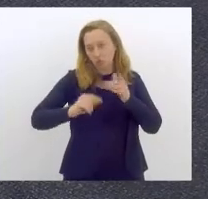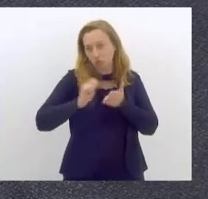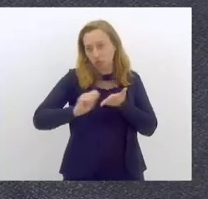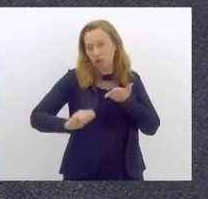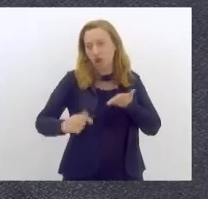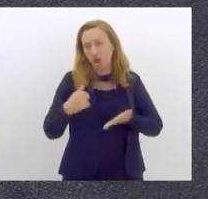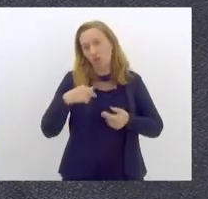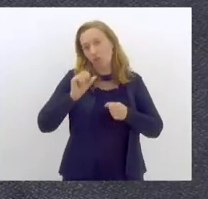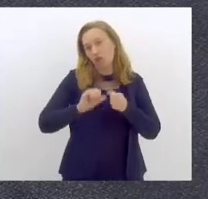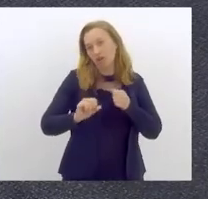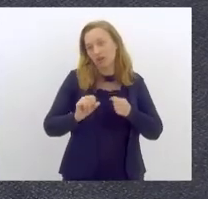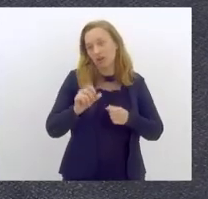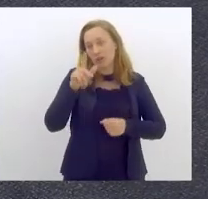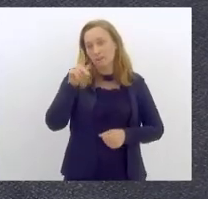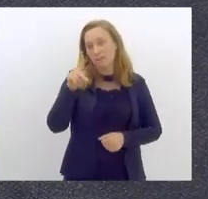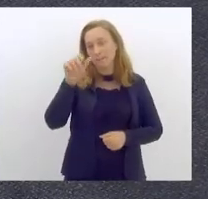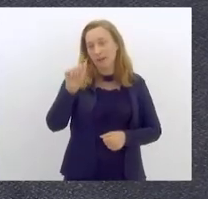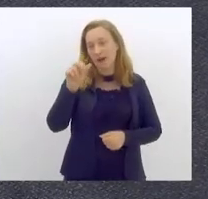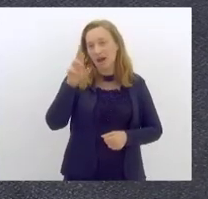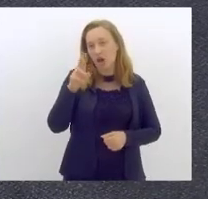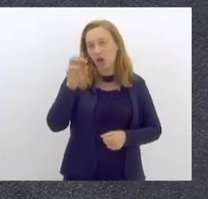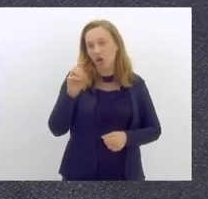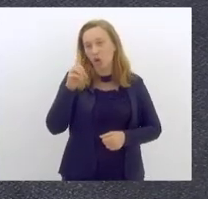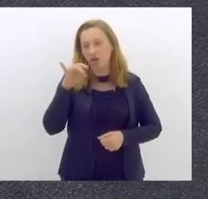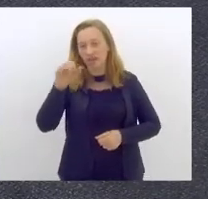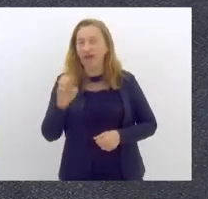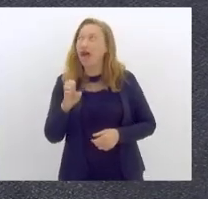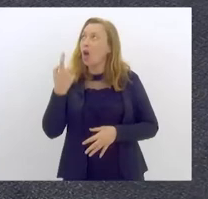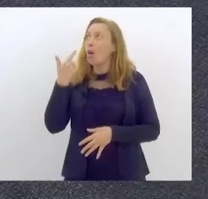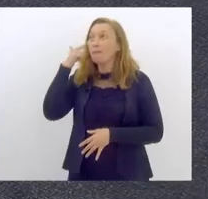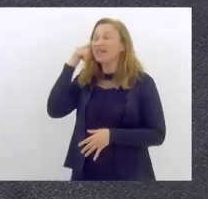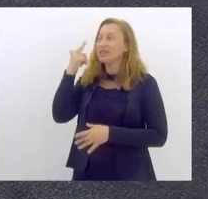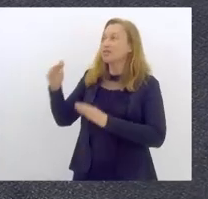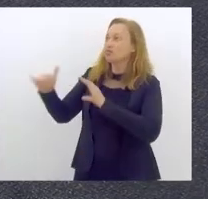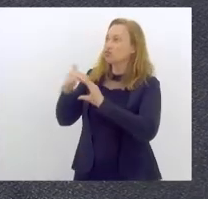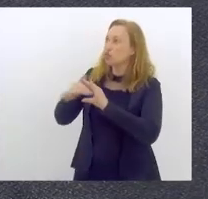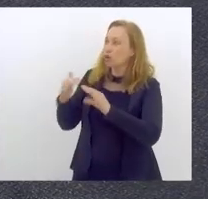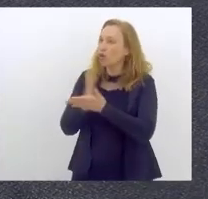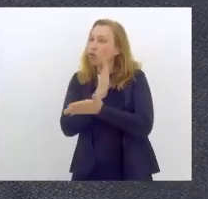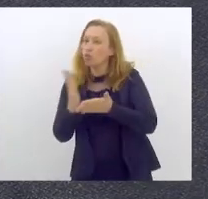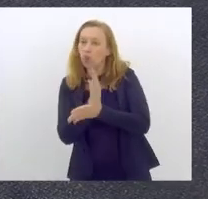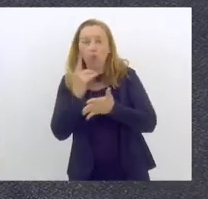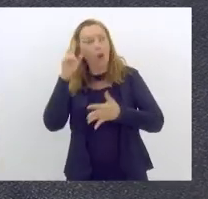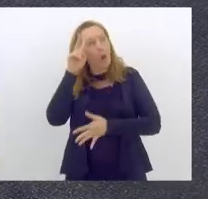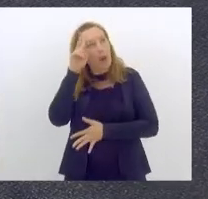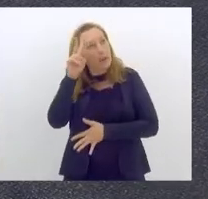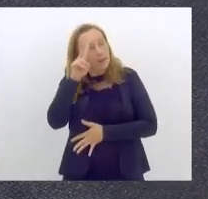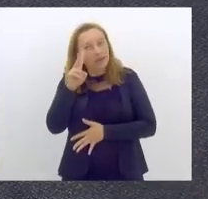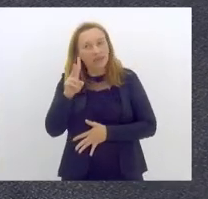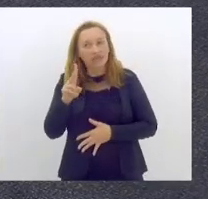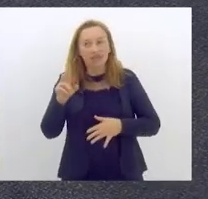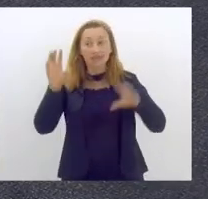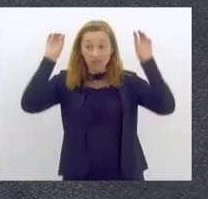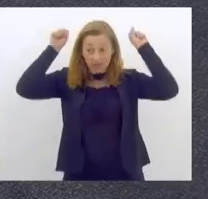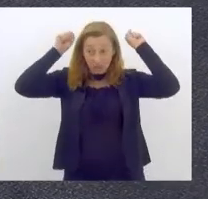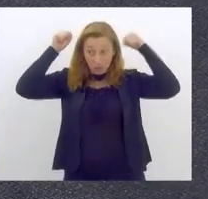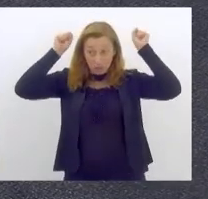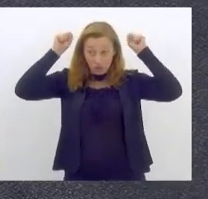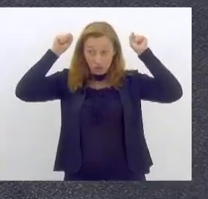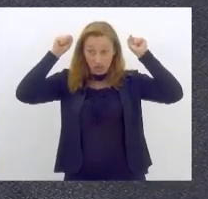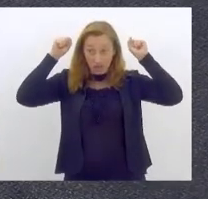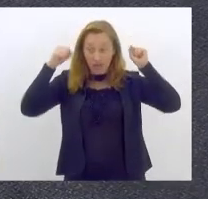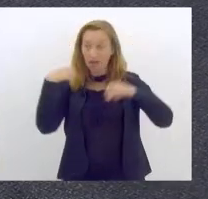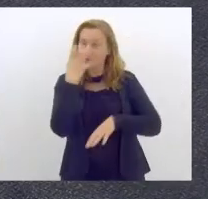paródias muitas paródias e eu pensei lá me mandaram algumas paródias eu falei assim não lembrei da música da Xuxa da estátua né